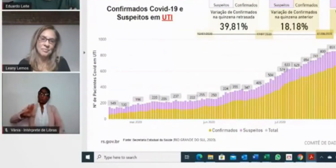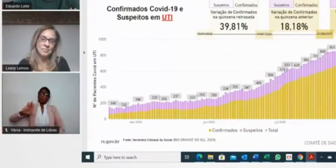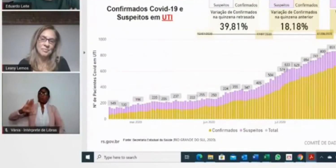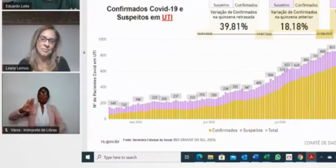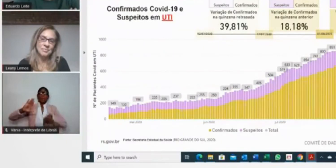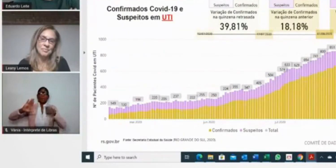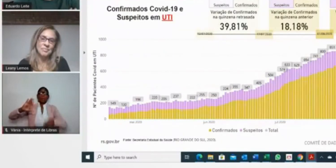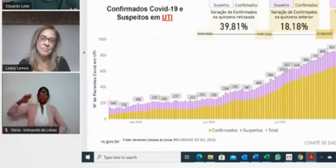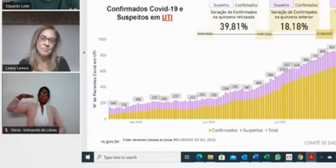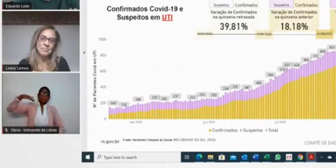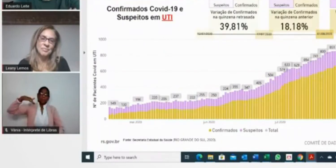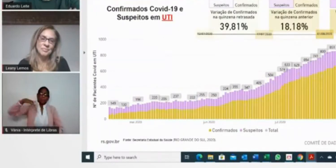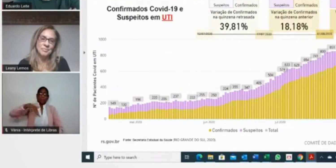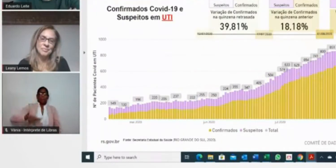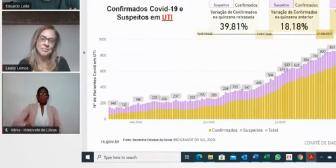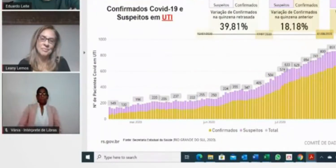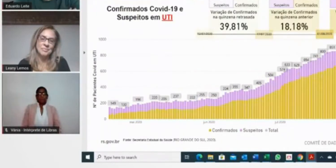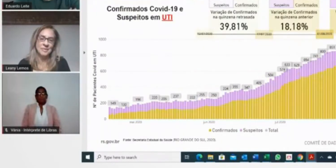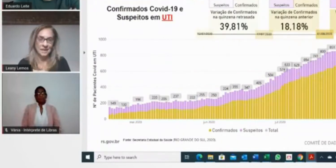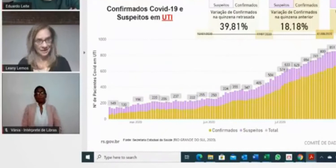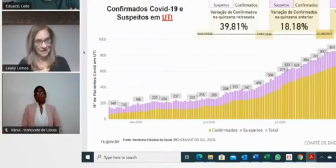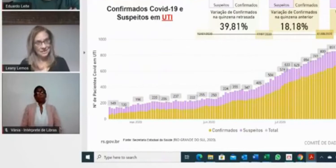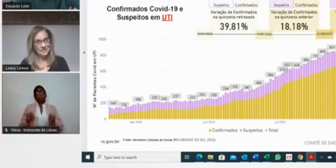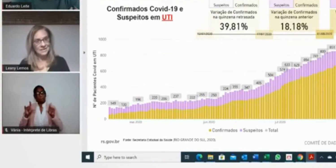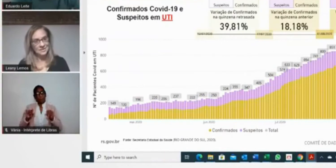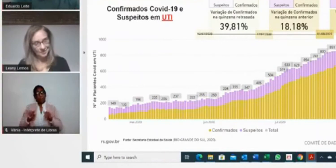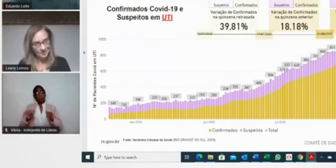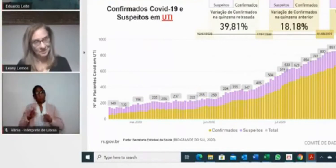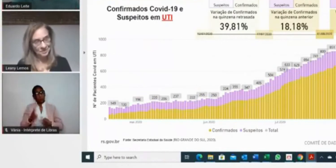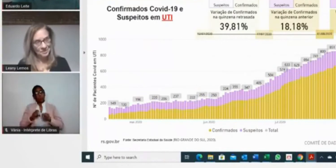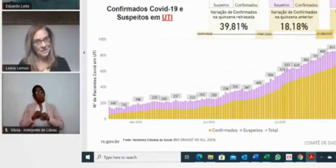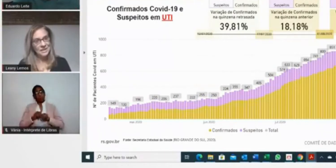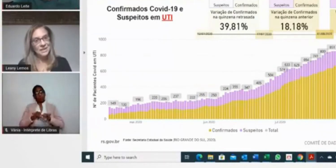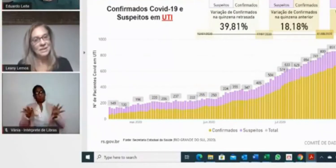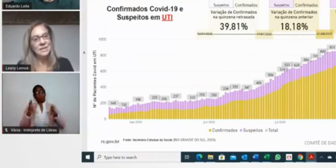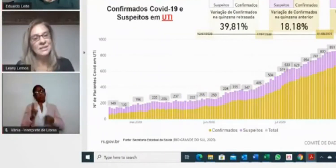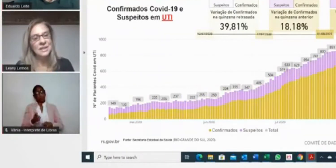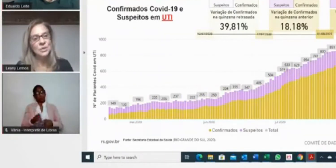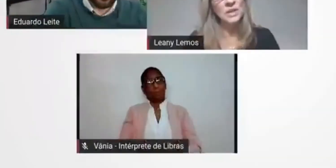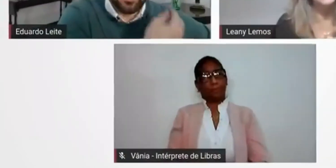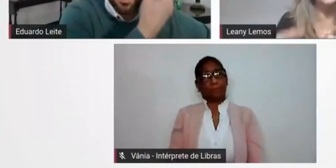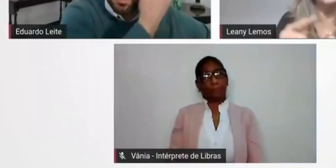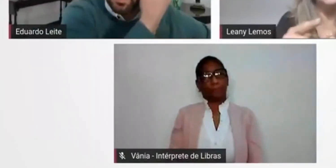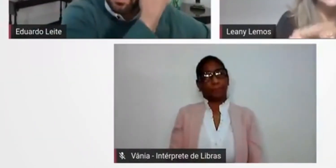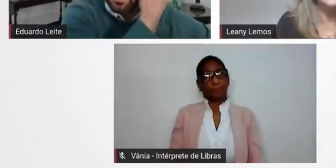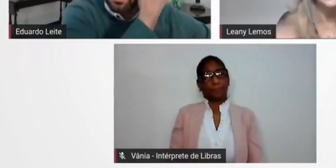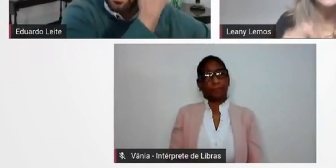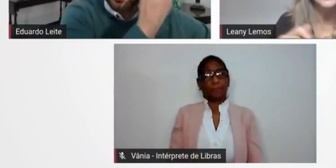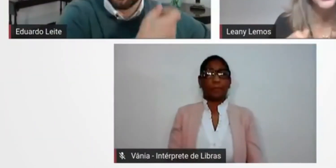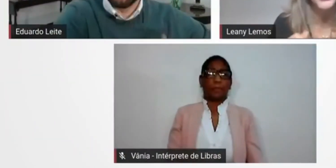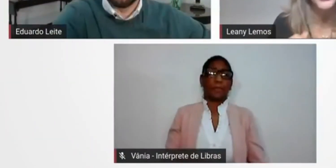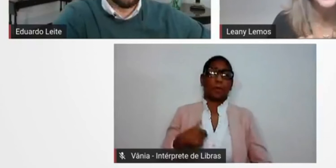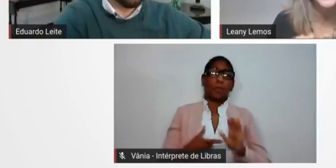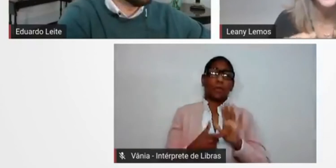estabilizar, mas ainda cresce numa velocidade menor, mas ainda crescente o número de pacientes confirmados. Governador, se eu mostrar a